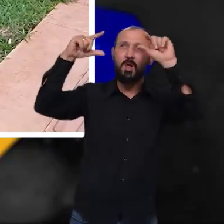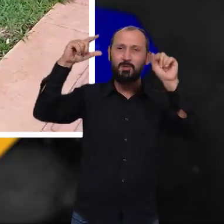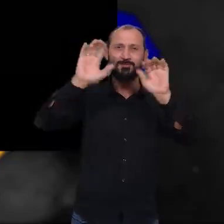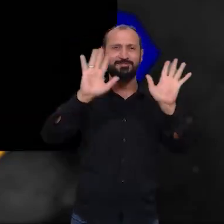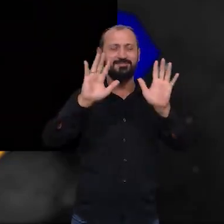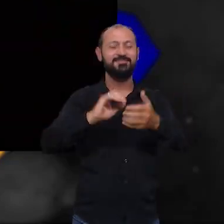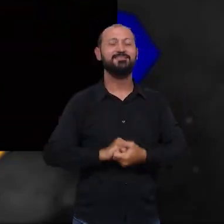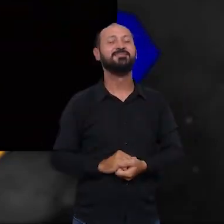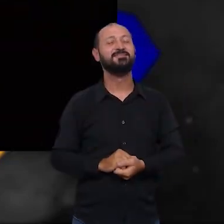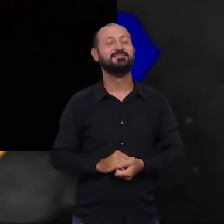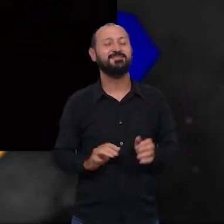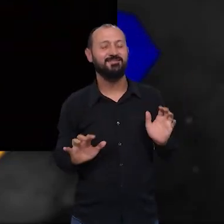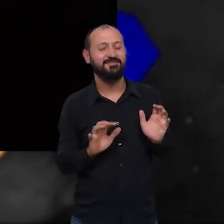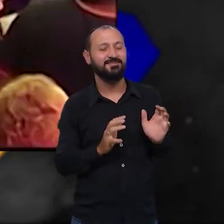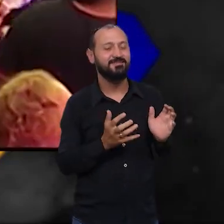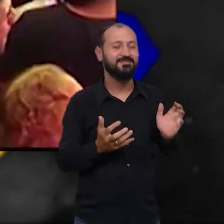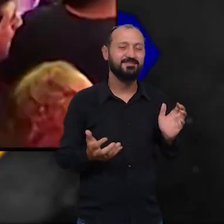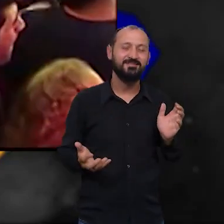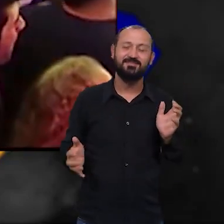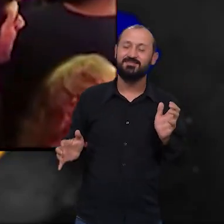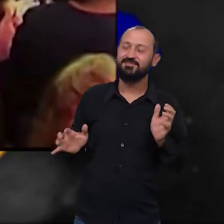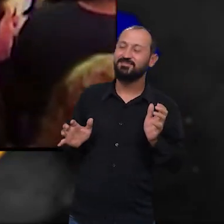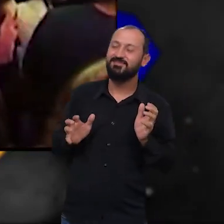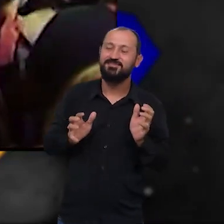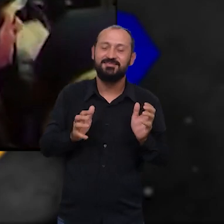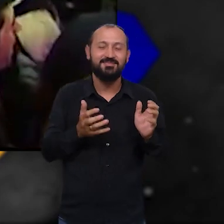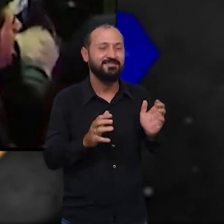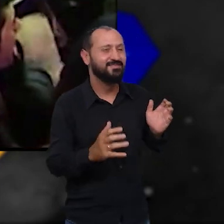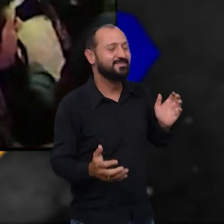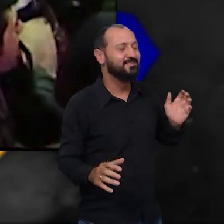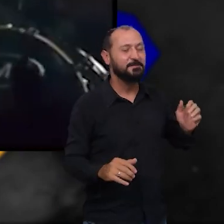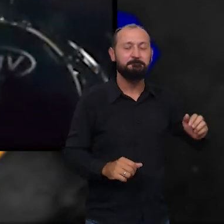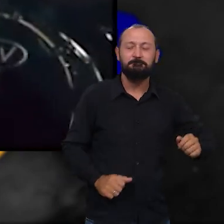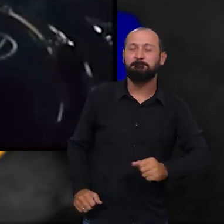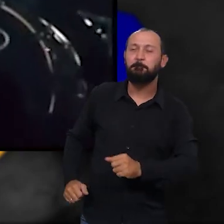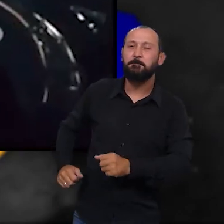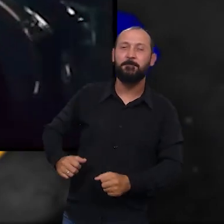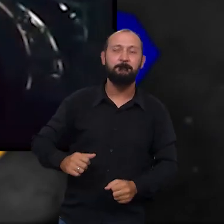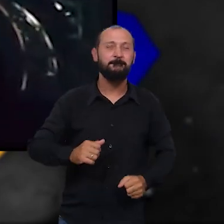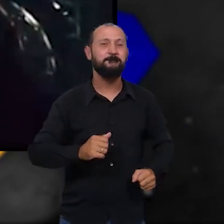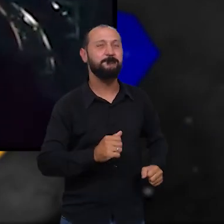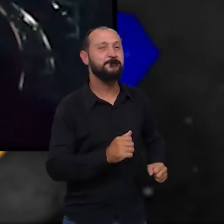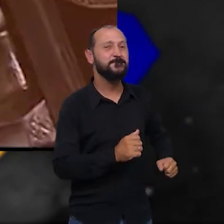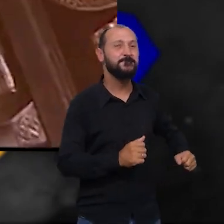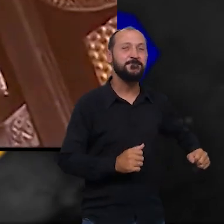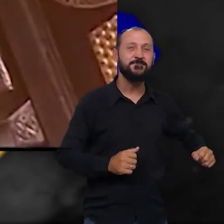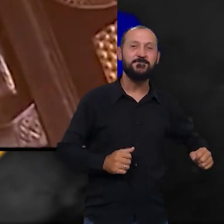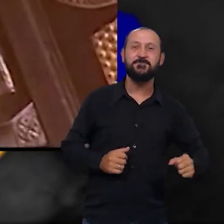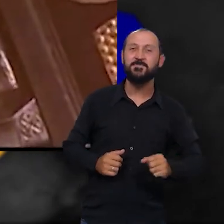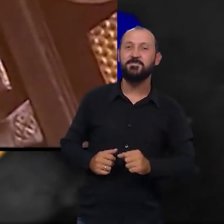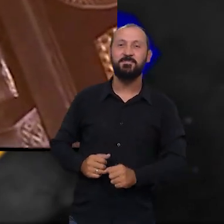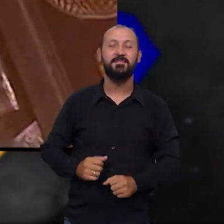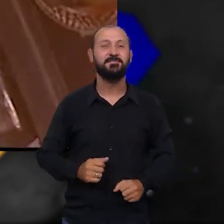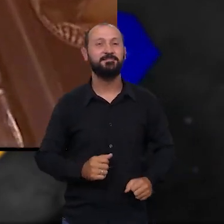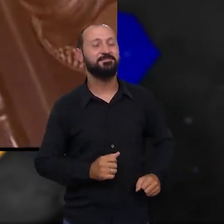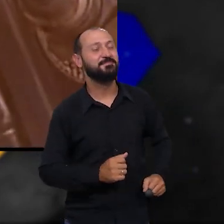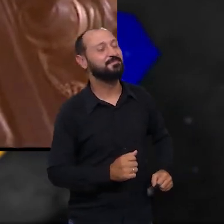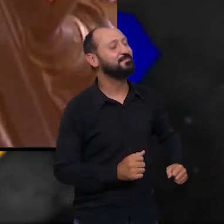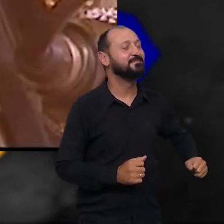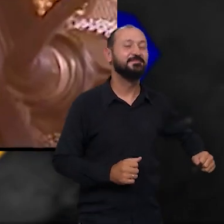Oi, pessoal do programa Talento Regional, sempre aí valorizando a nossa música, a nossa cultura, a nossa terra. Quero pedir uma música para vocês, do